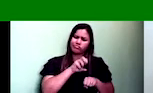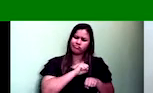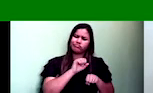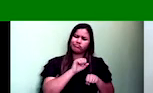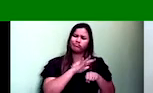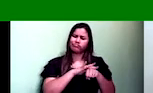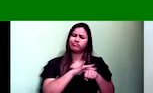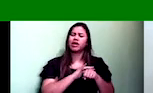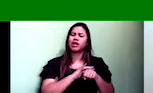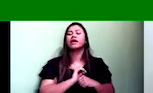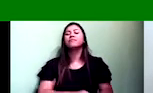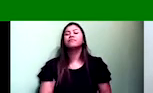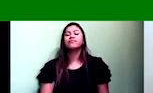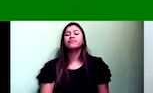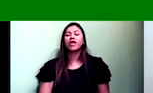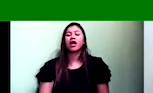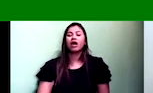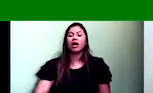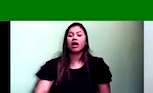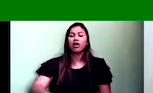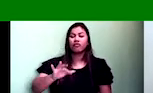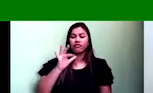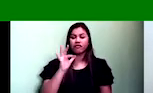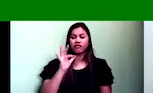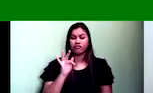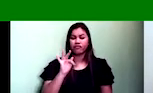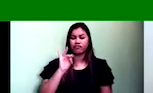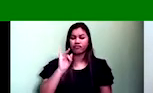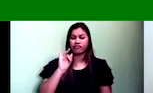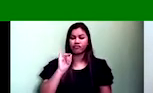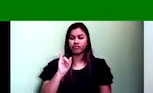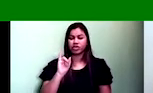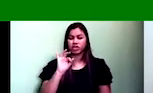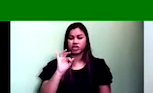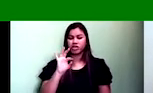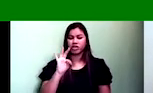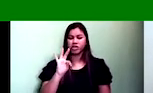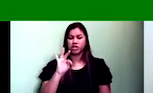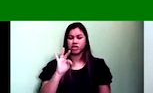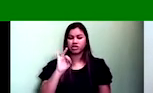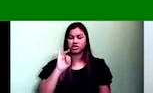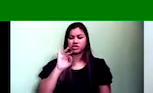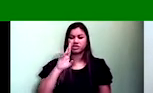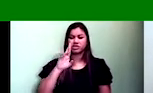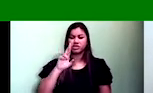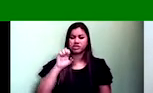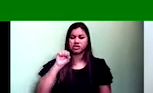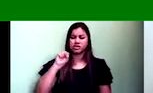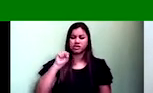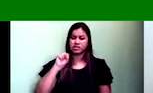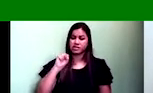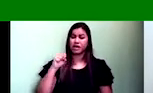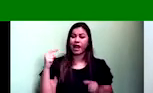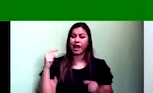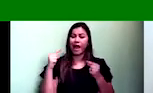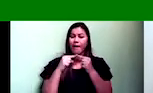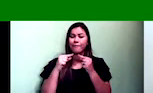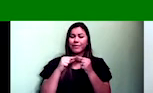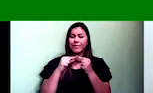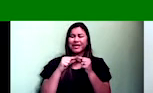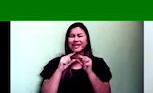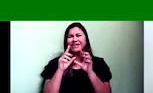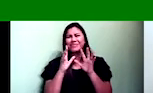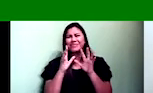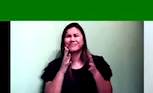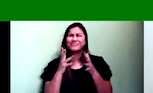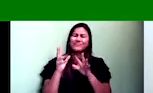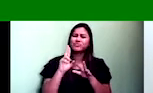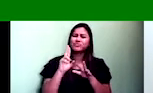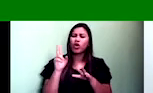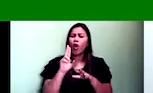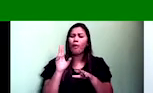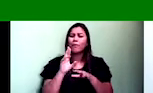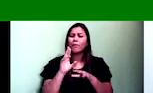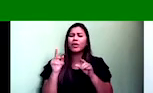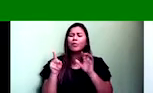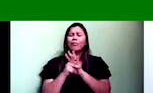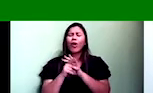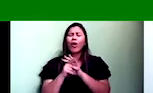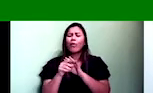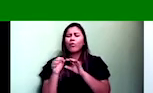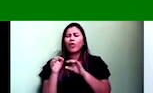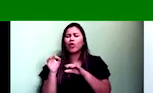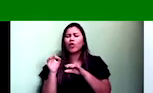que é o mais comumente chamado como piolho dos pelos genitais, o